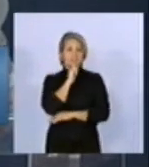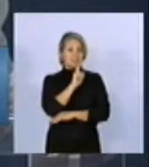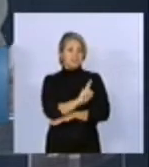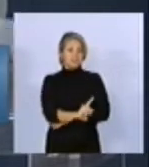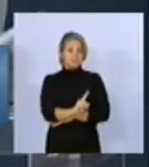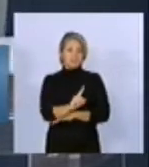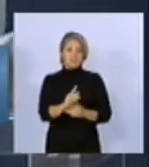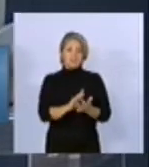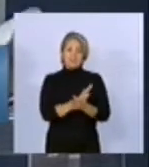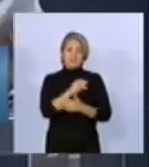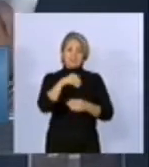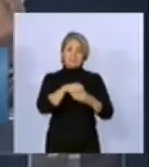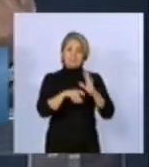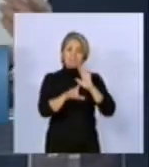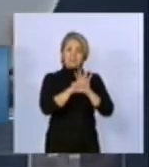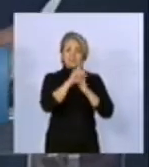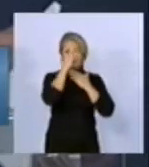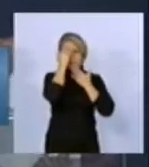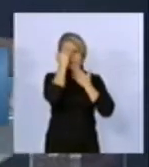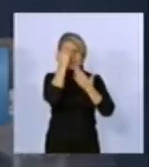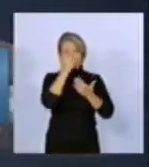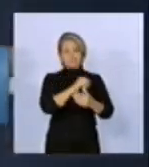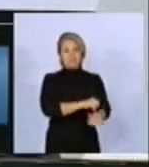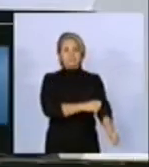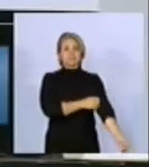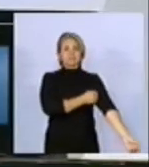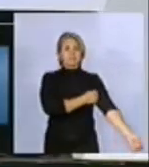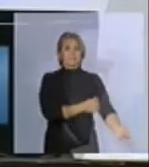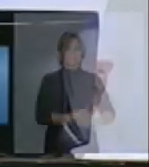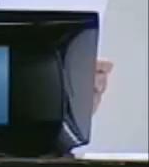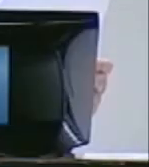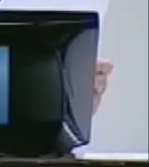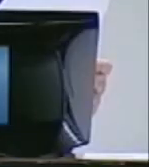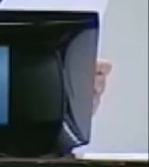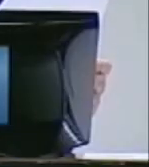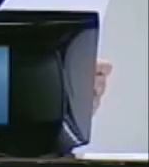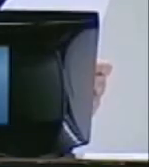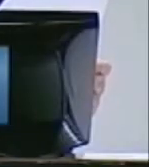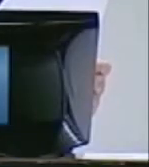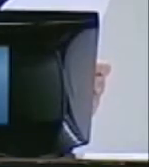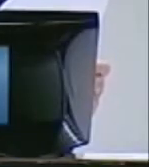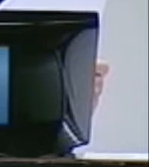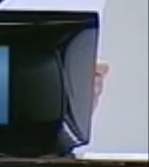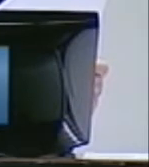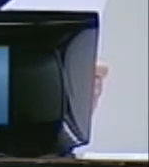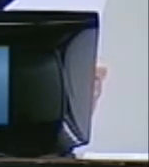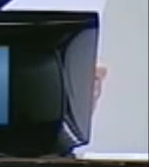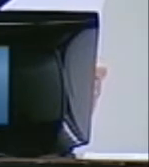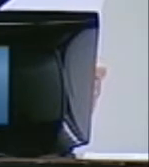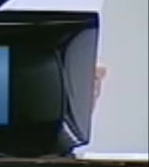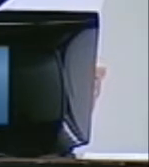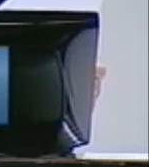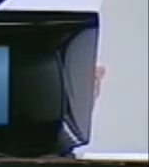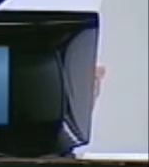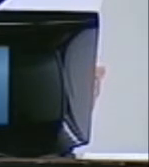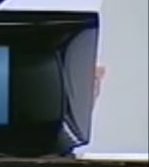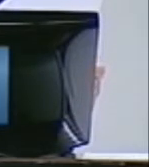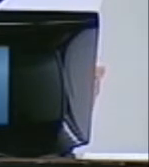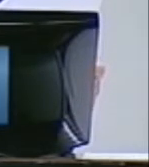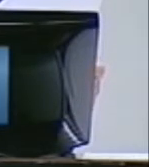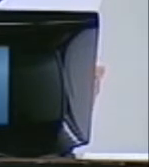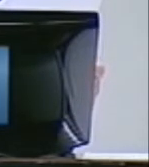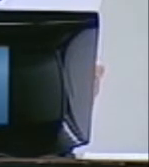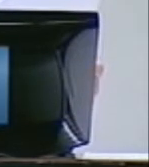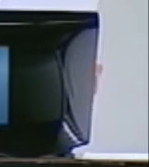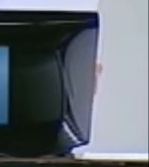nada em relação muito obrigado chamou agora Tribuna Doutor Alexandre Araújo de